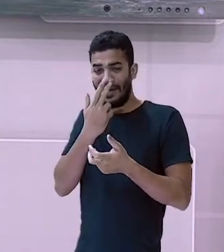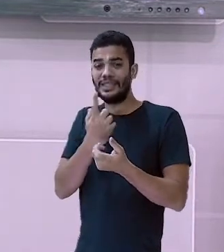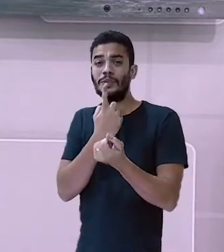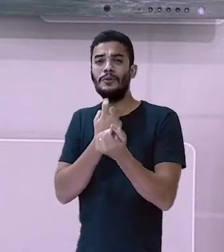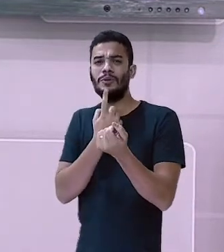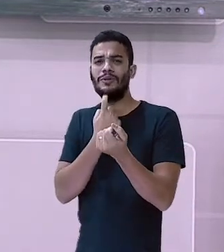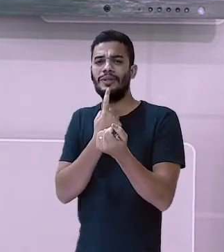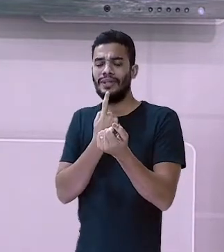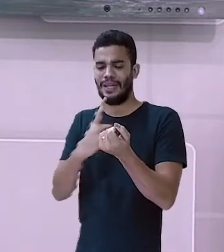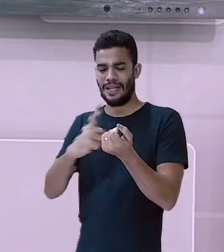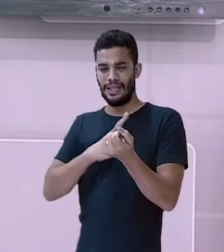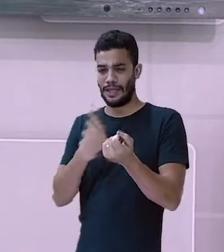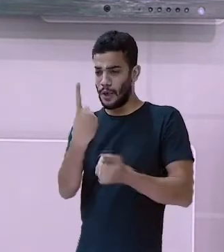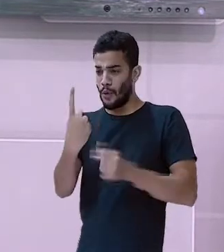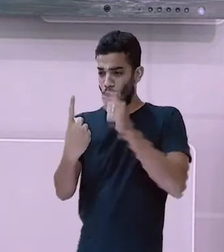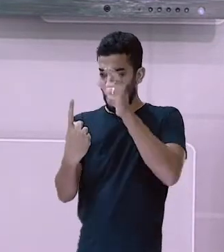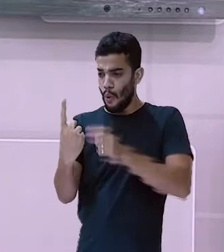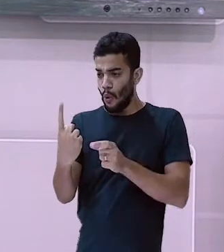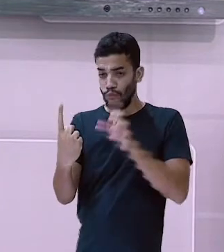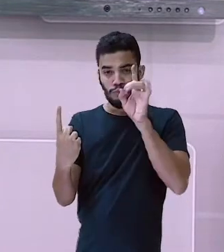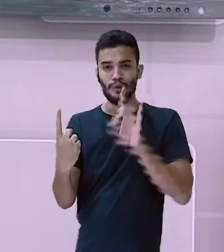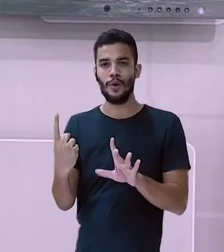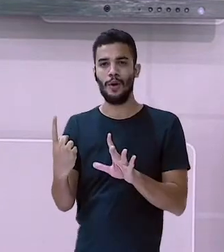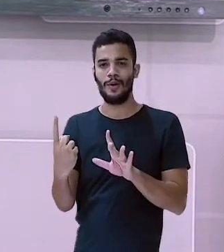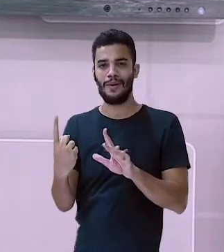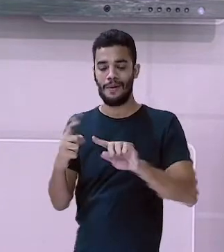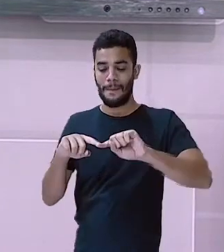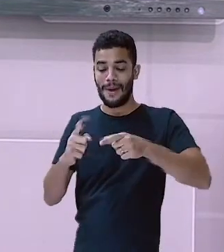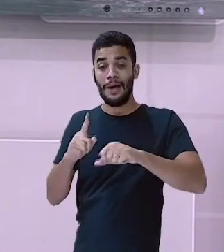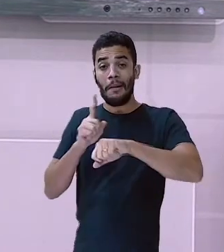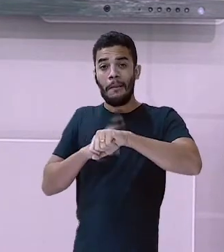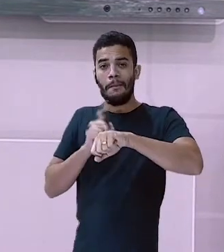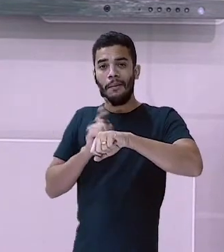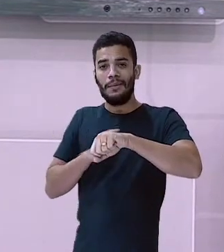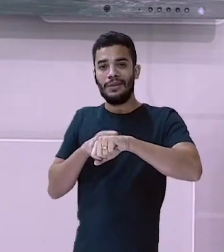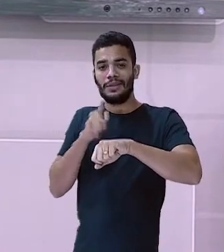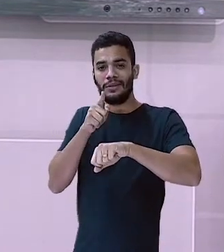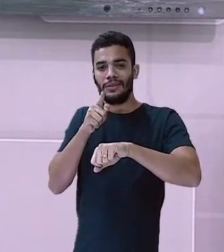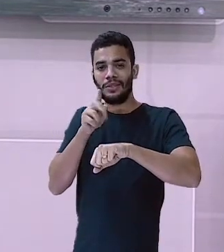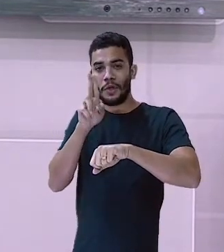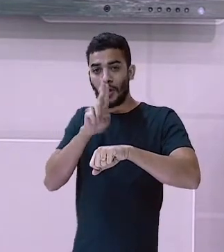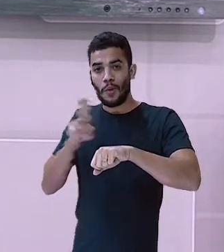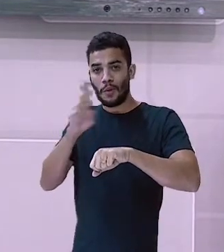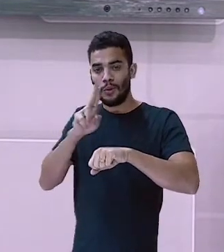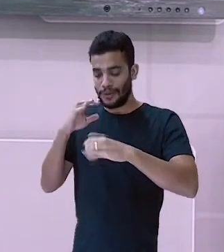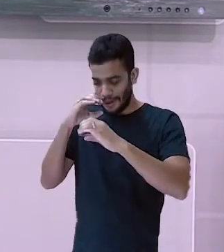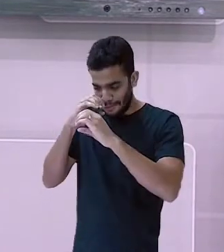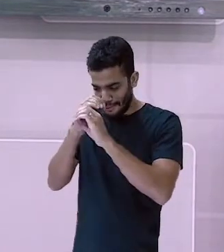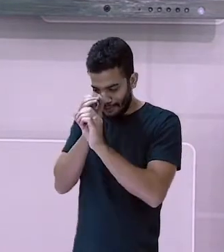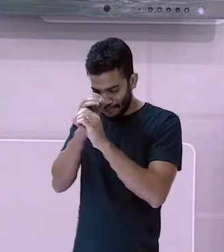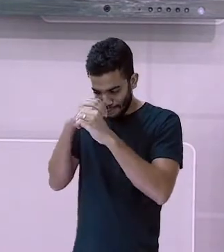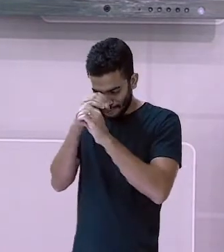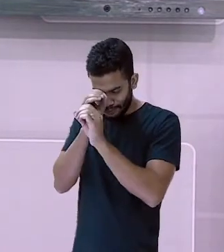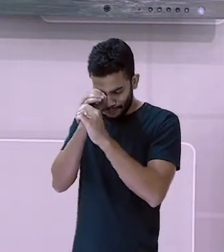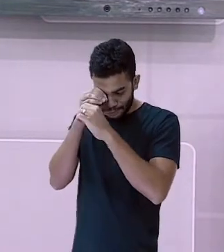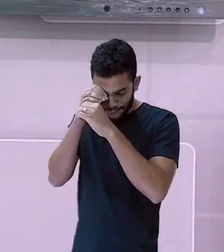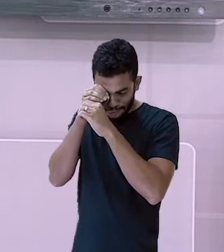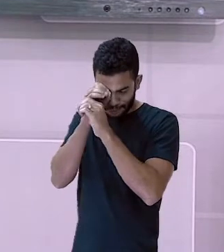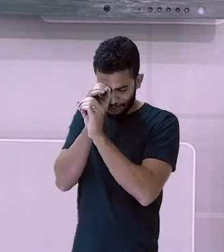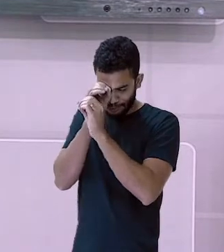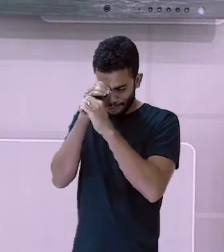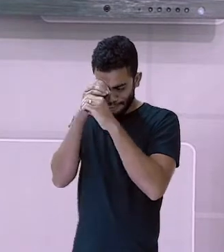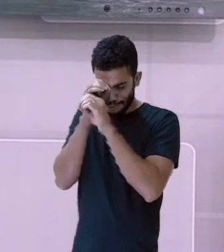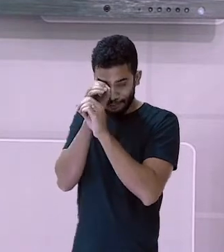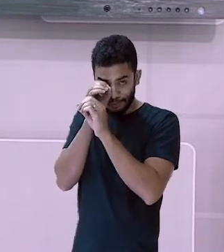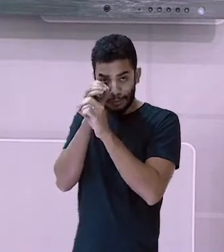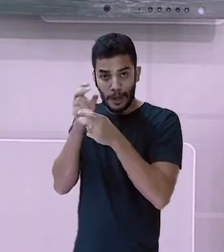é observado ao microscópio, ou mesmo se pegarmos o sangue e deixarmos em repouso,